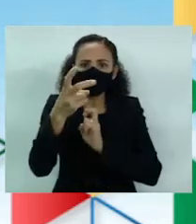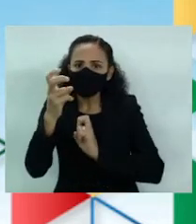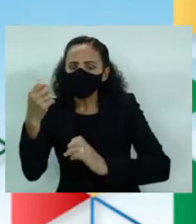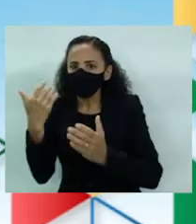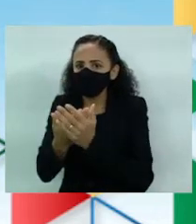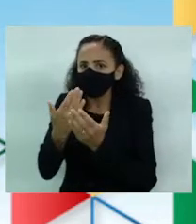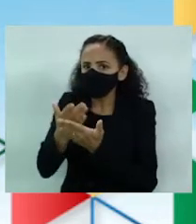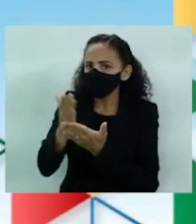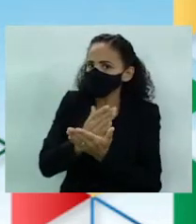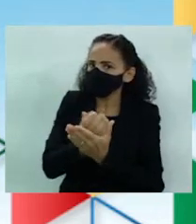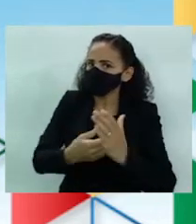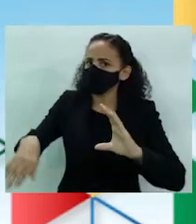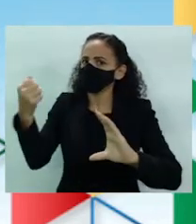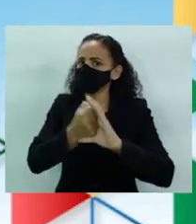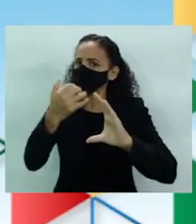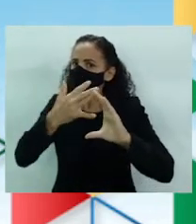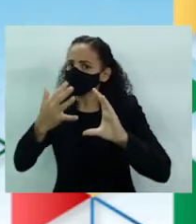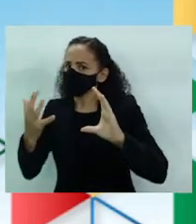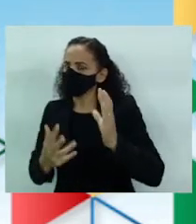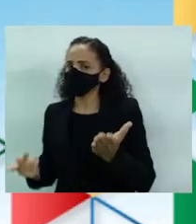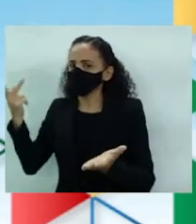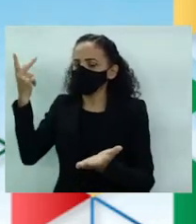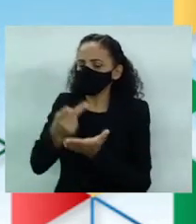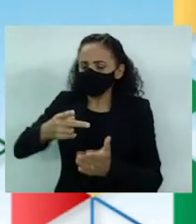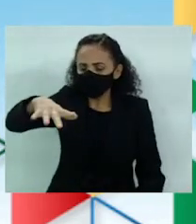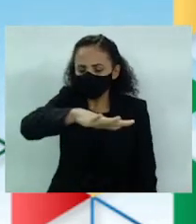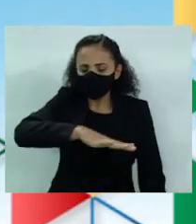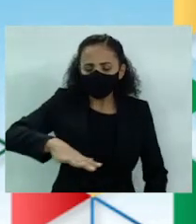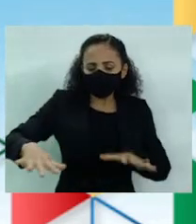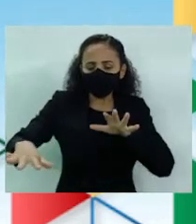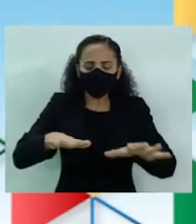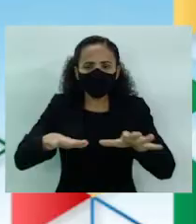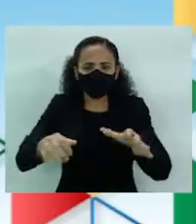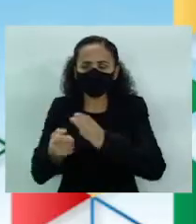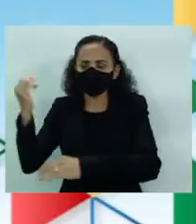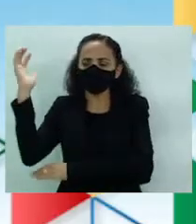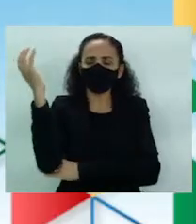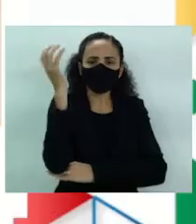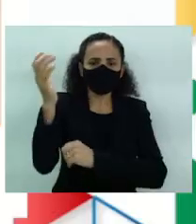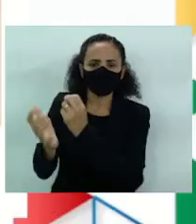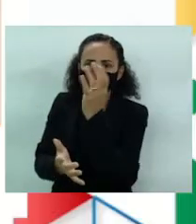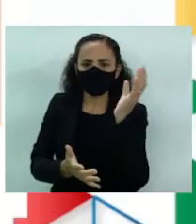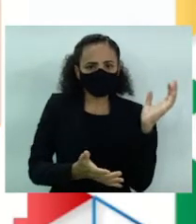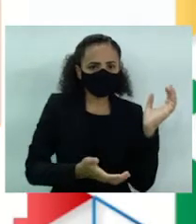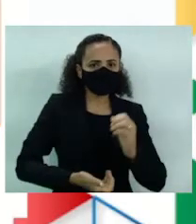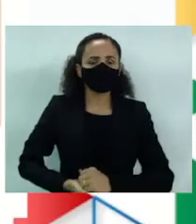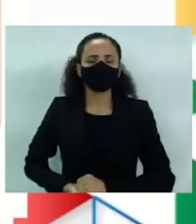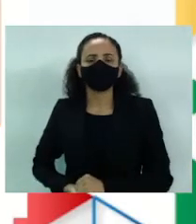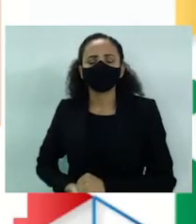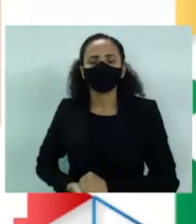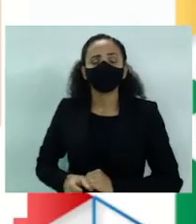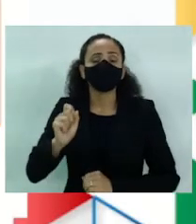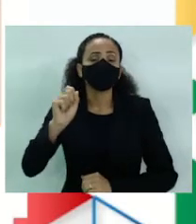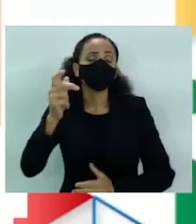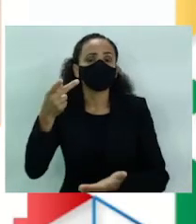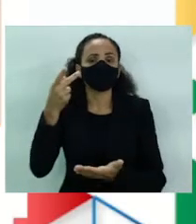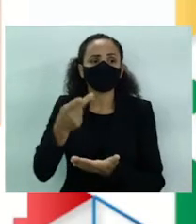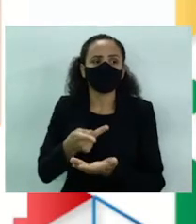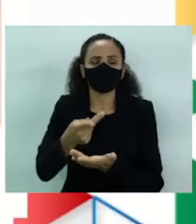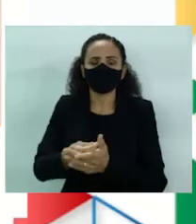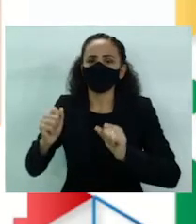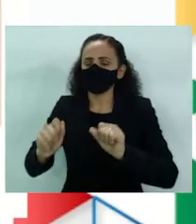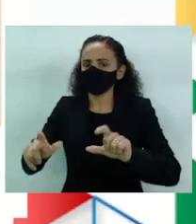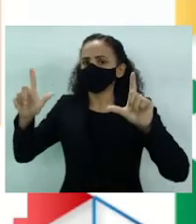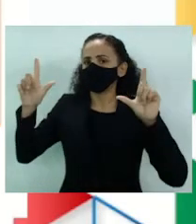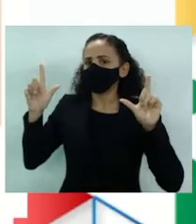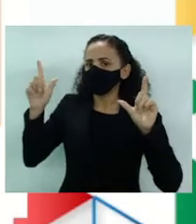essas características desses fenômenos naturais e impactos ambientais. Vamos lá. Fenômenos naturais.